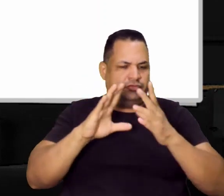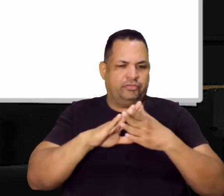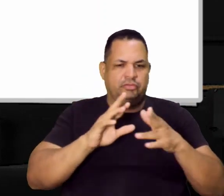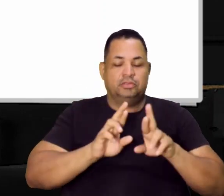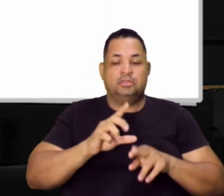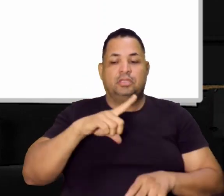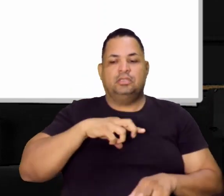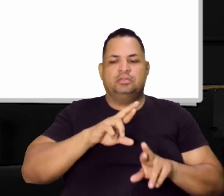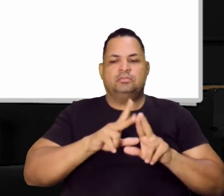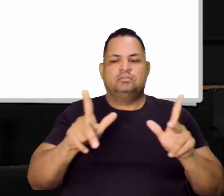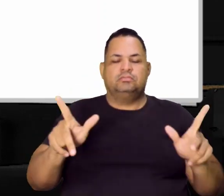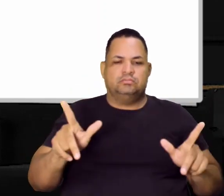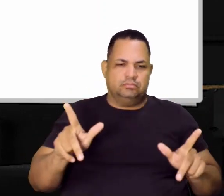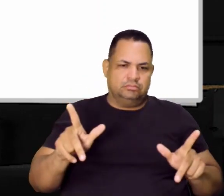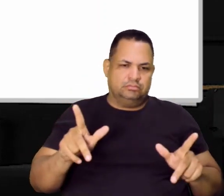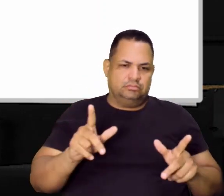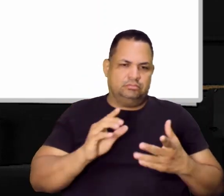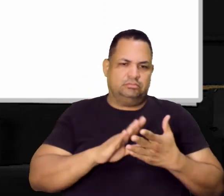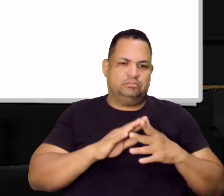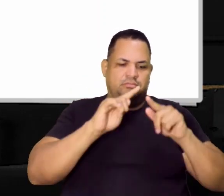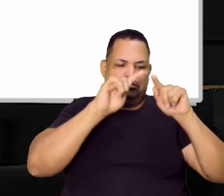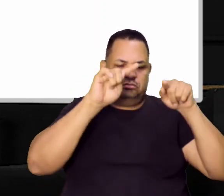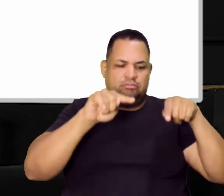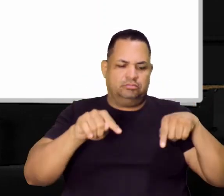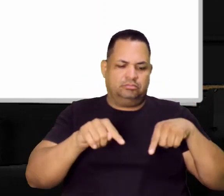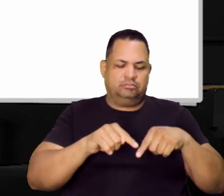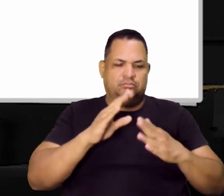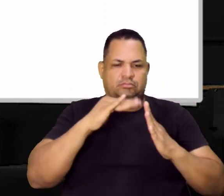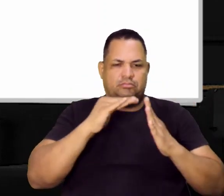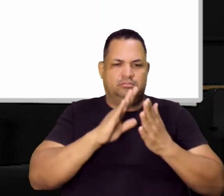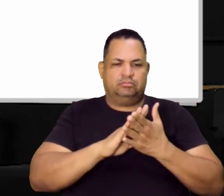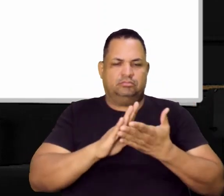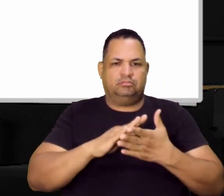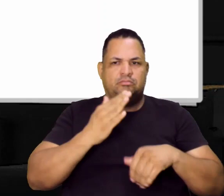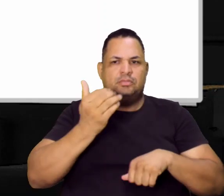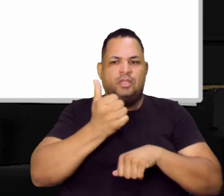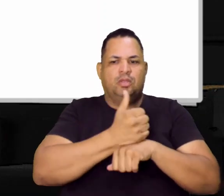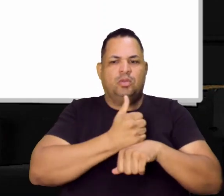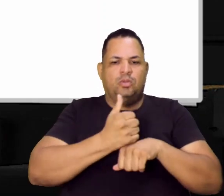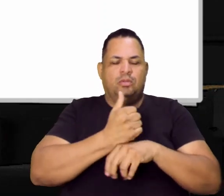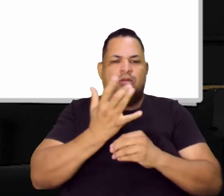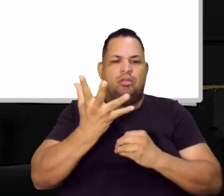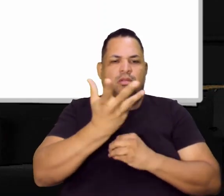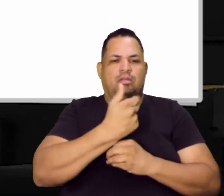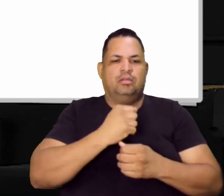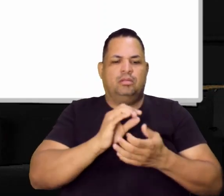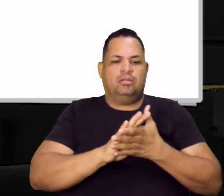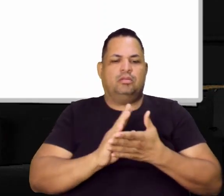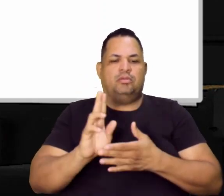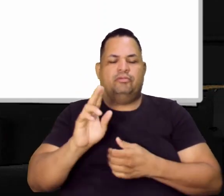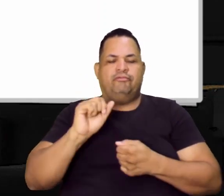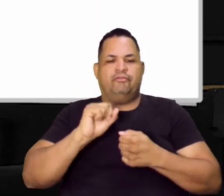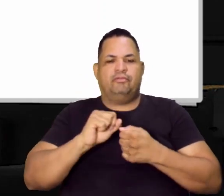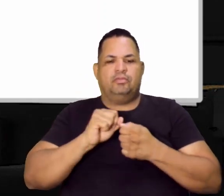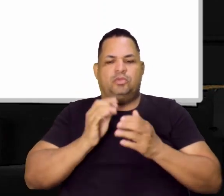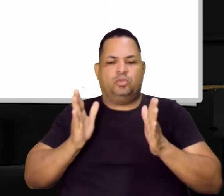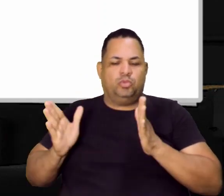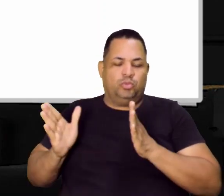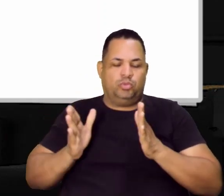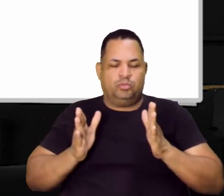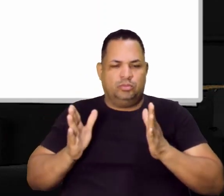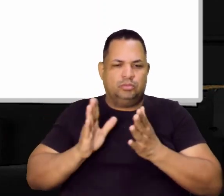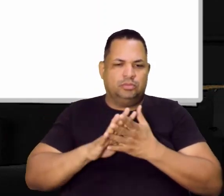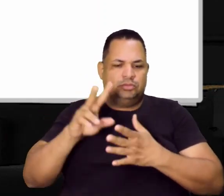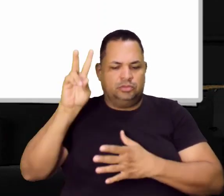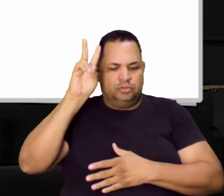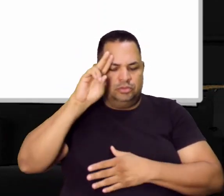né? A obra de arte é algo que muitas vezes o artista faz num contexto histórico ou